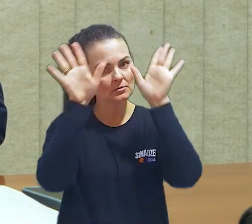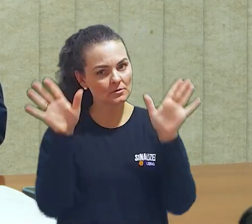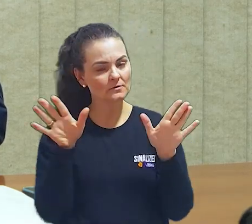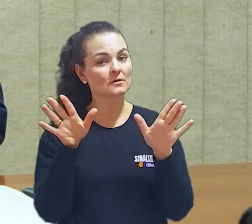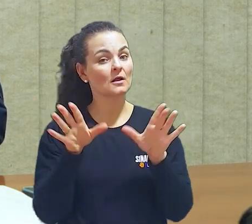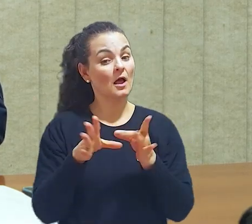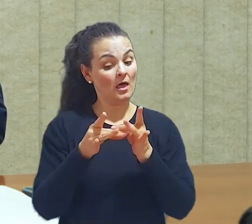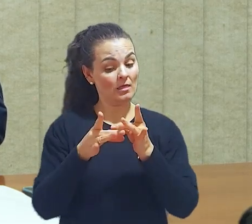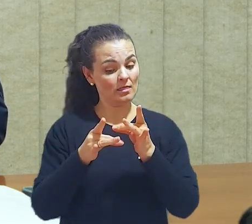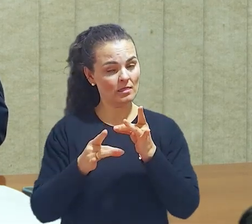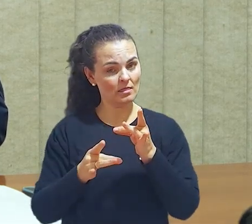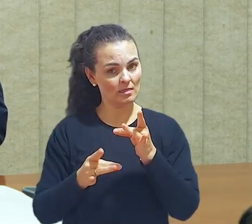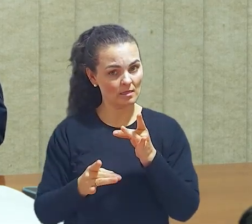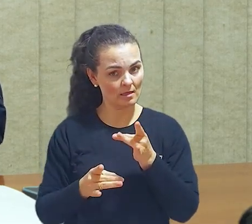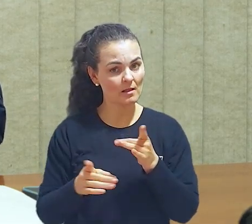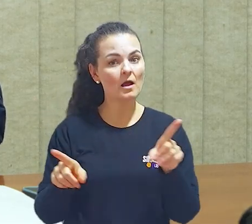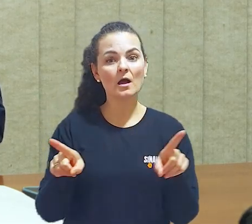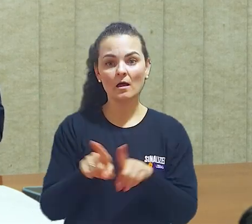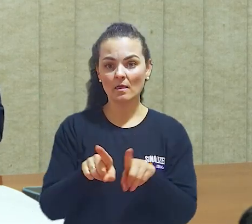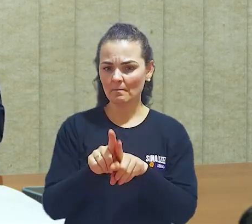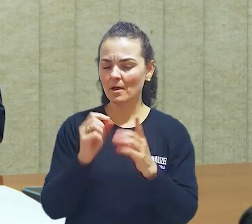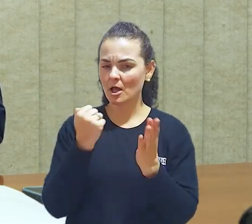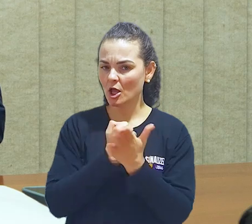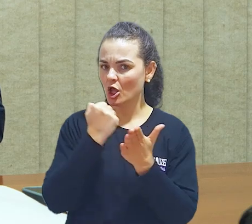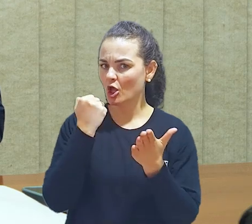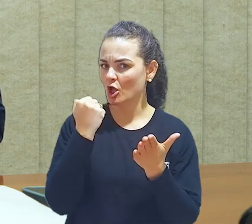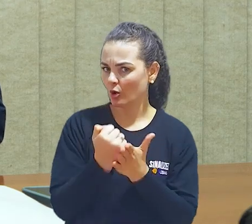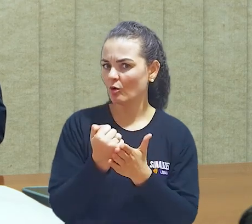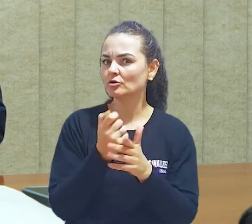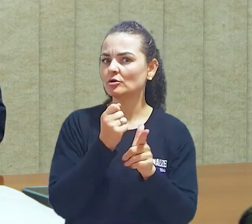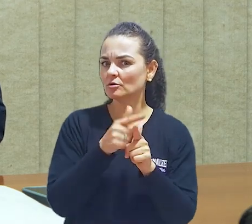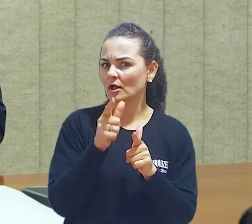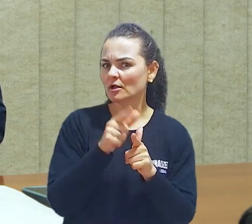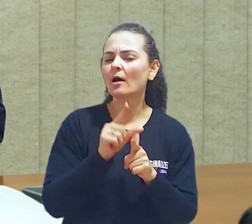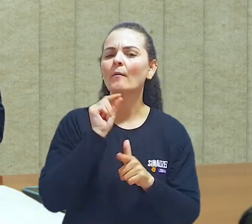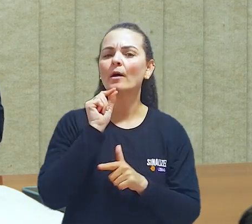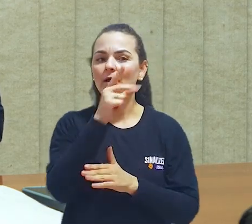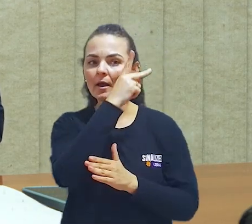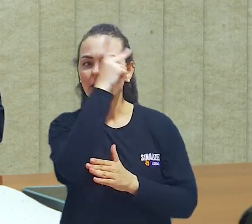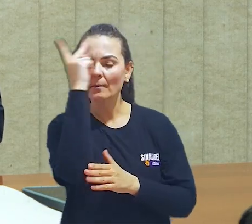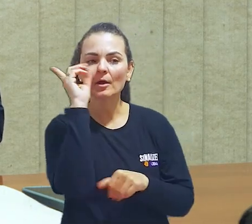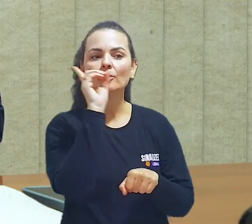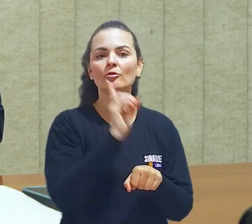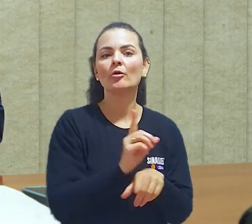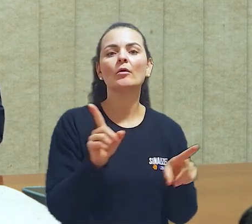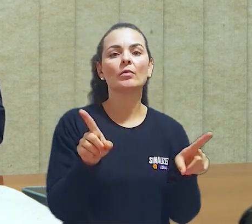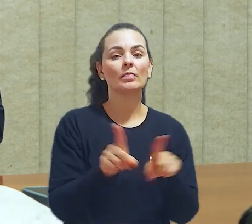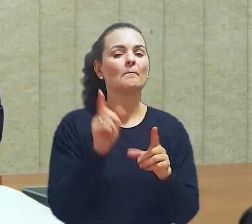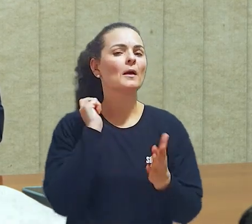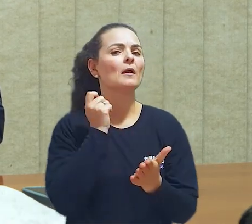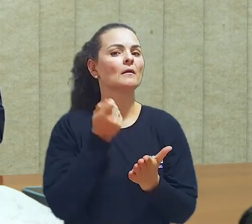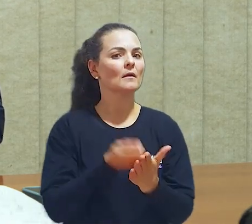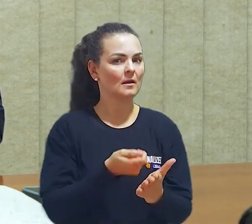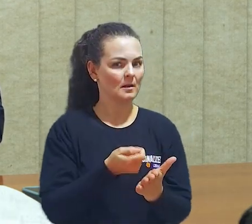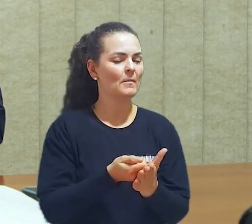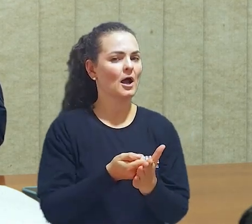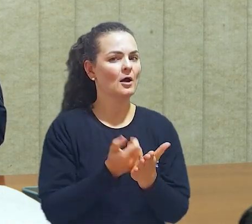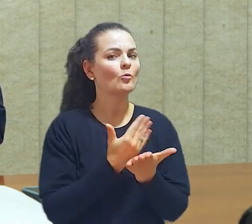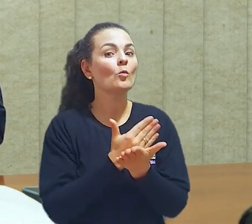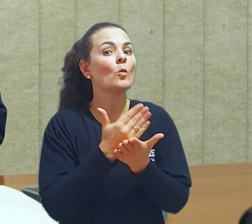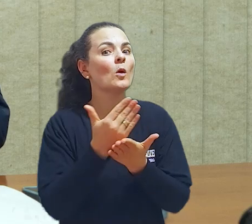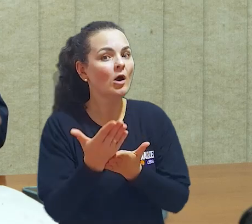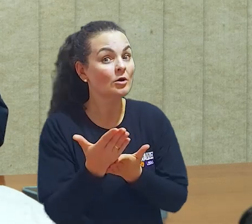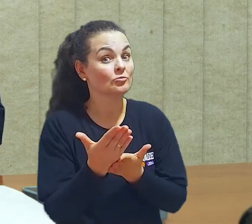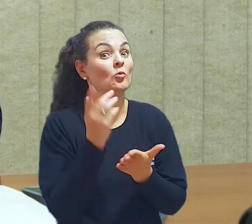de forma detalhada, os contratos de locação, quem são os proprietários, quais são os valores pagos por imóvel, desde quando,